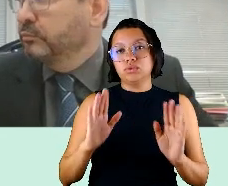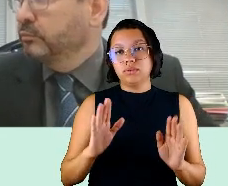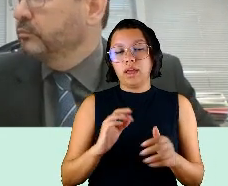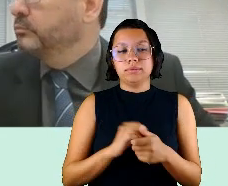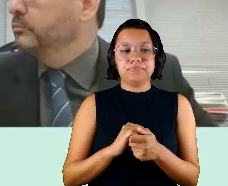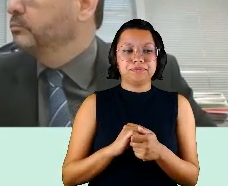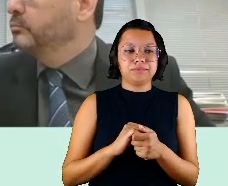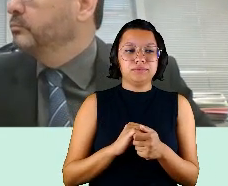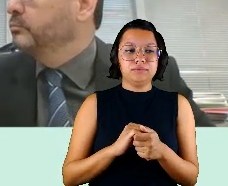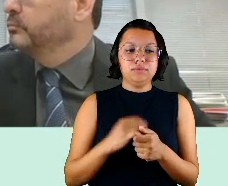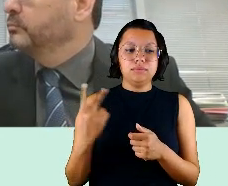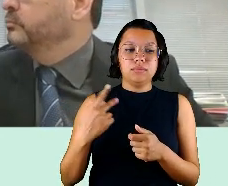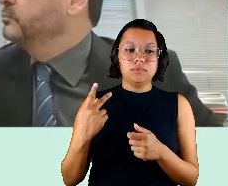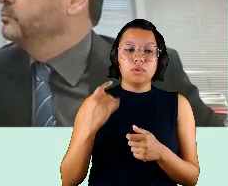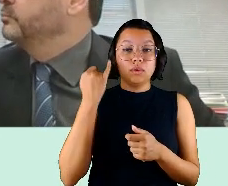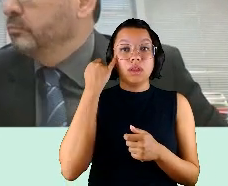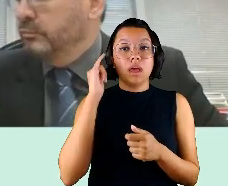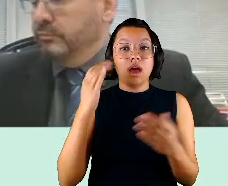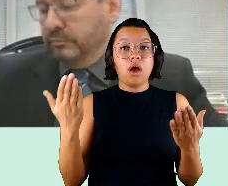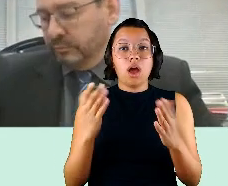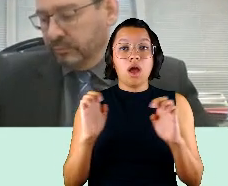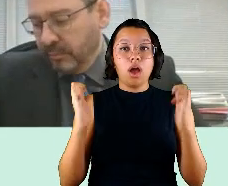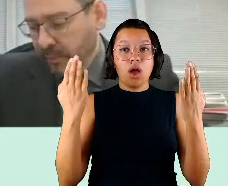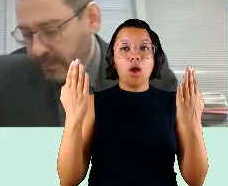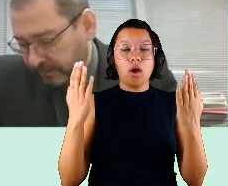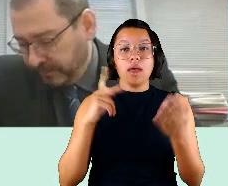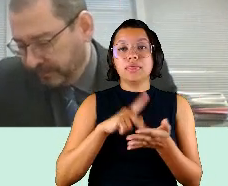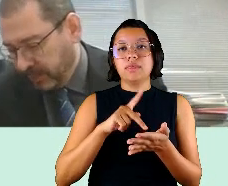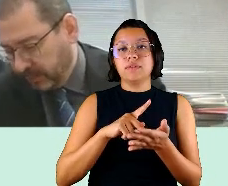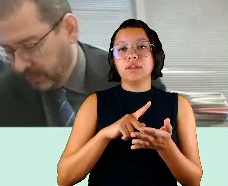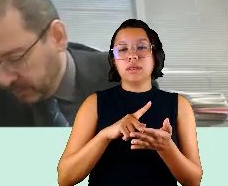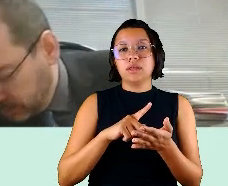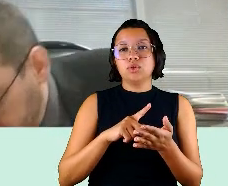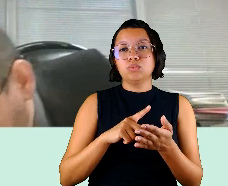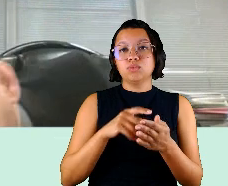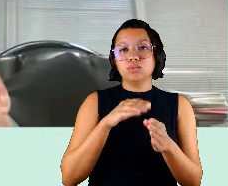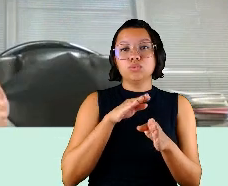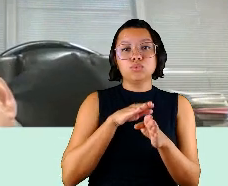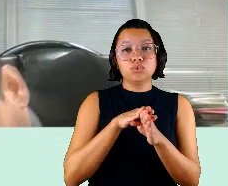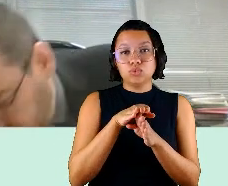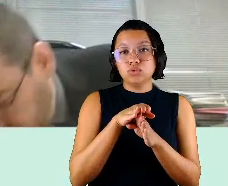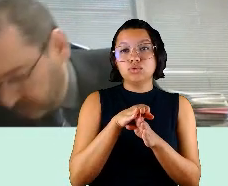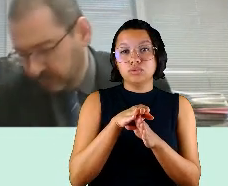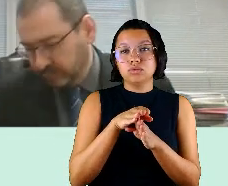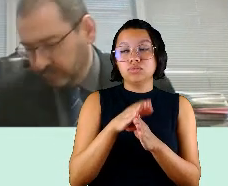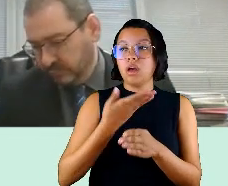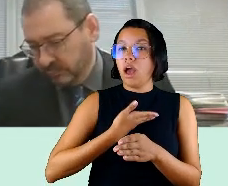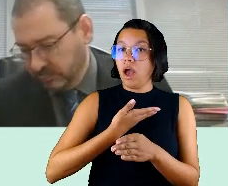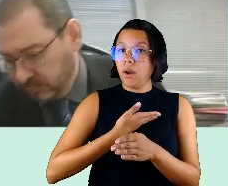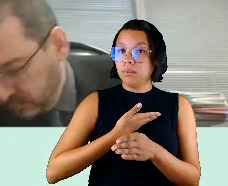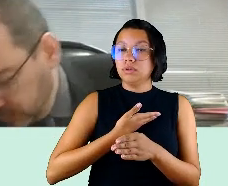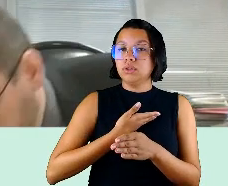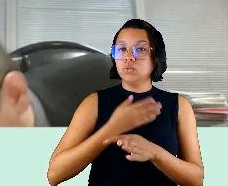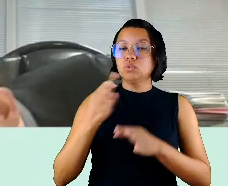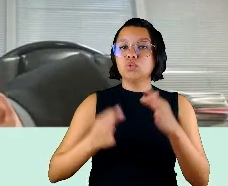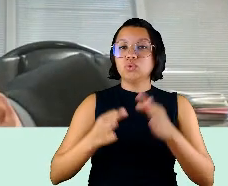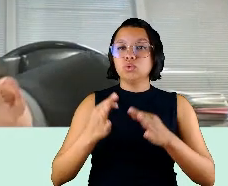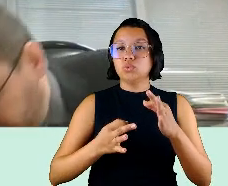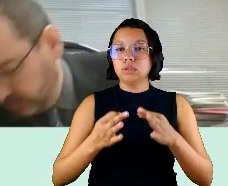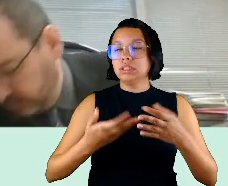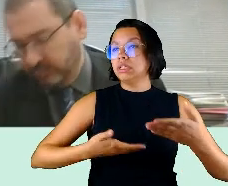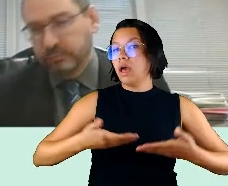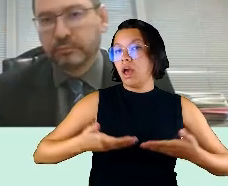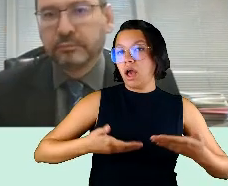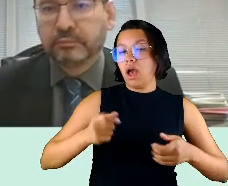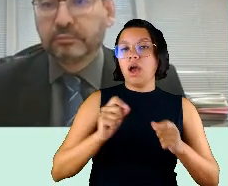permitir. Nós idealizamos este evento, na verdade, por sugestão de colegas, juízes,